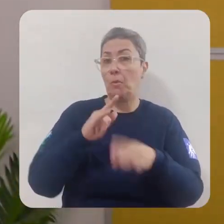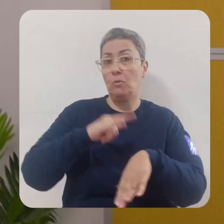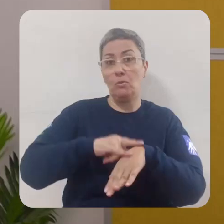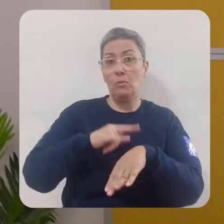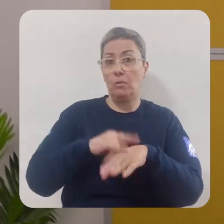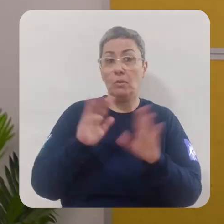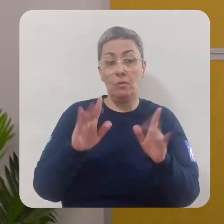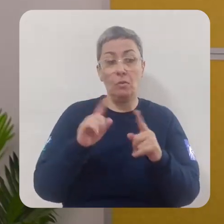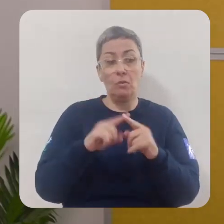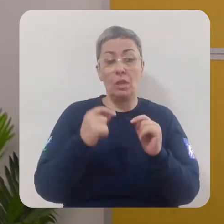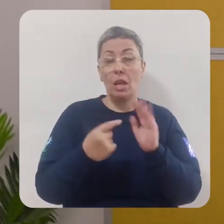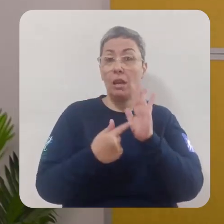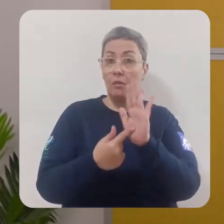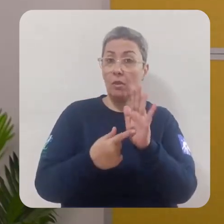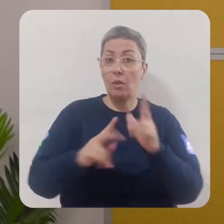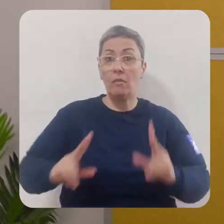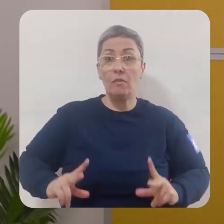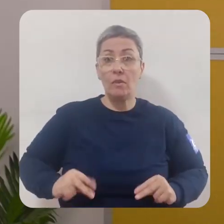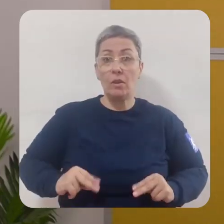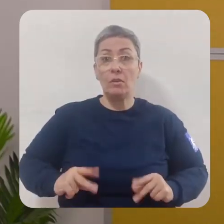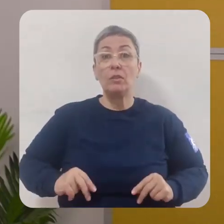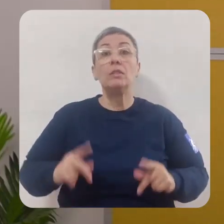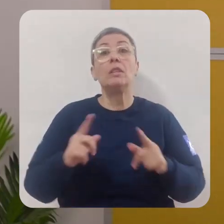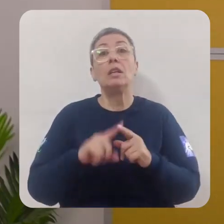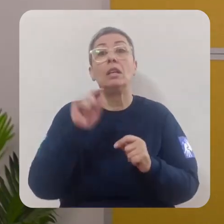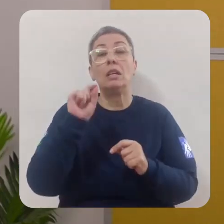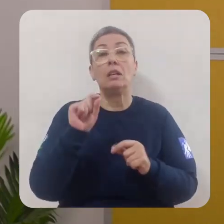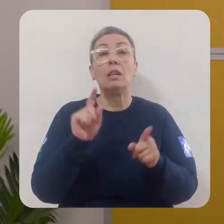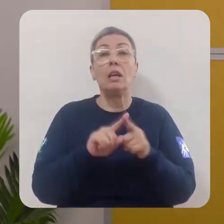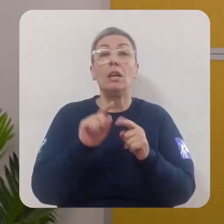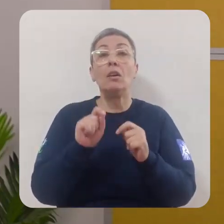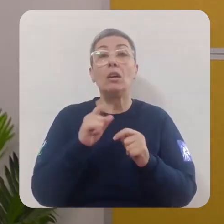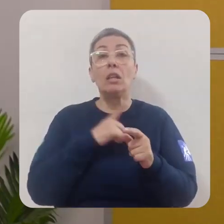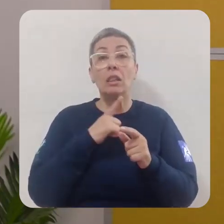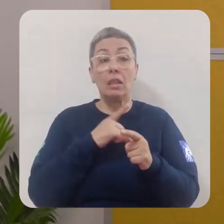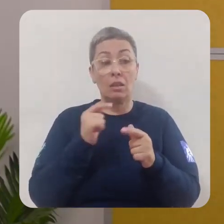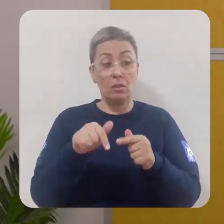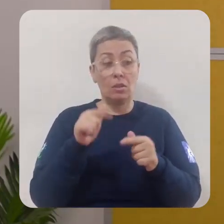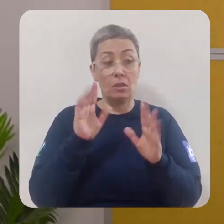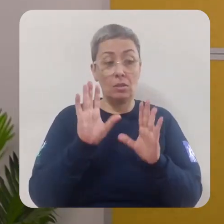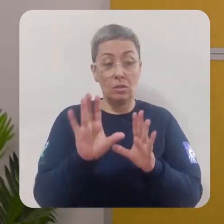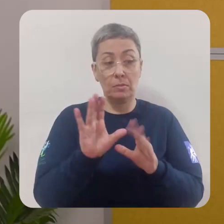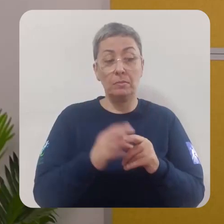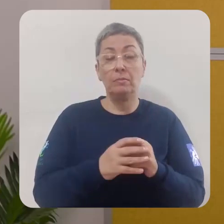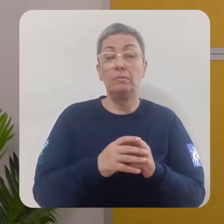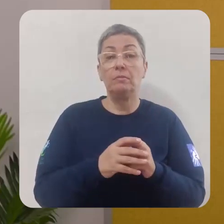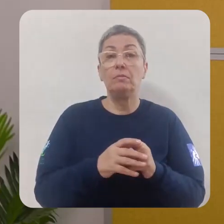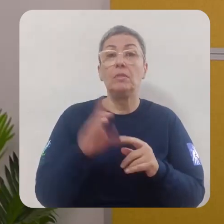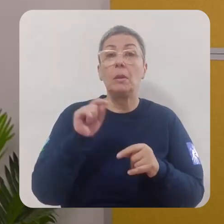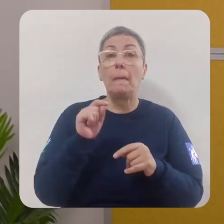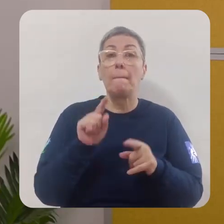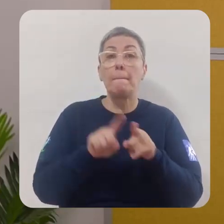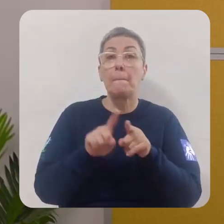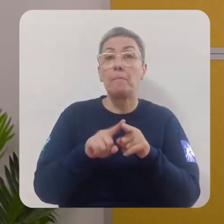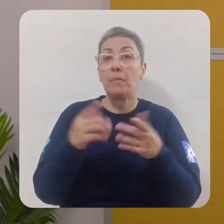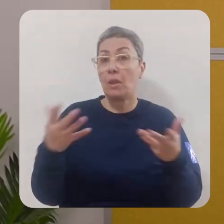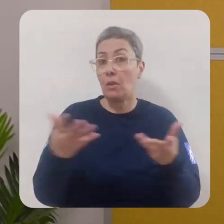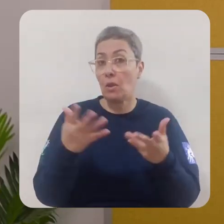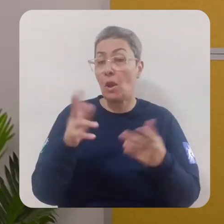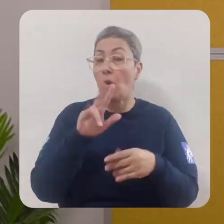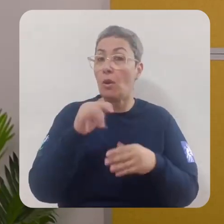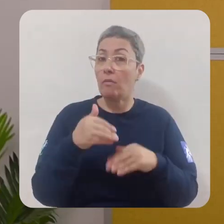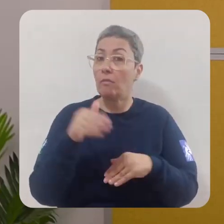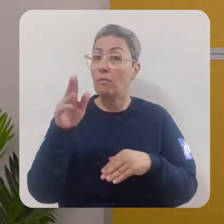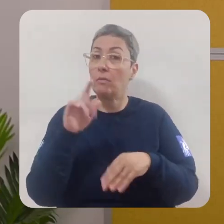usar o rolo de papel higiênico, eu vou usar a fralda. Então a fralda estará aqui, ó, né, para ele.